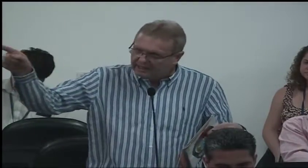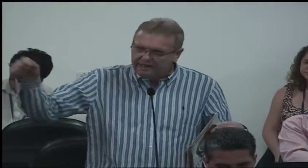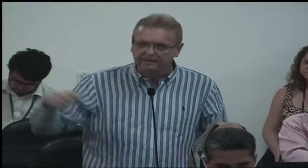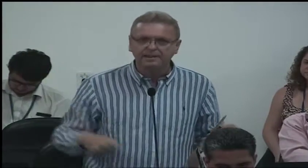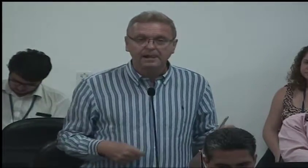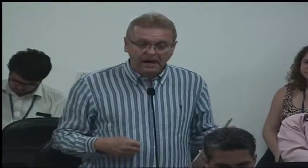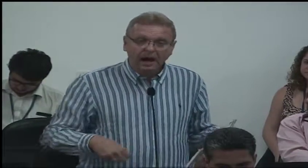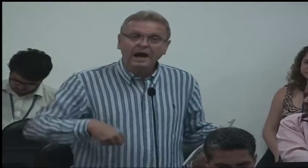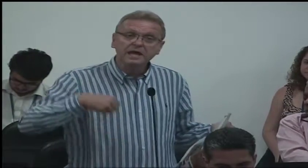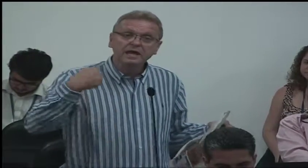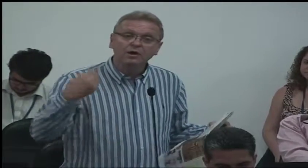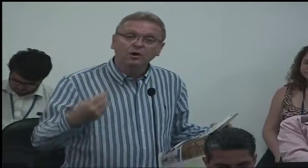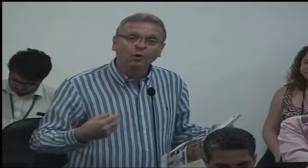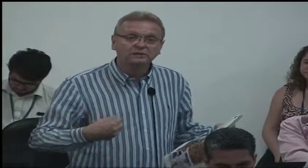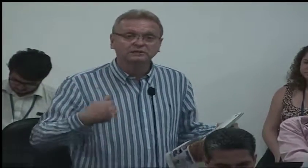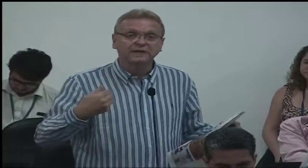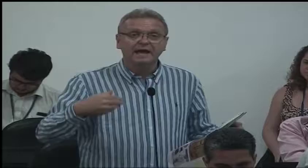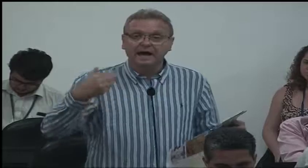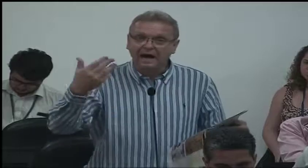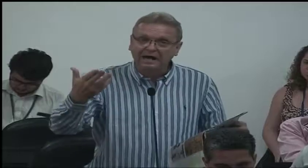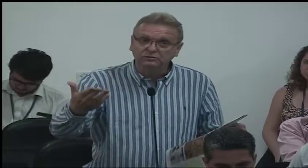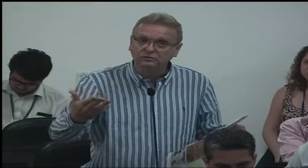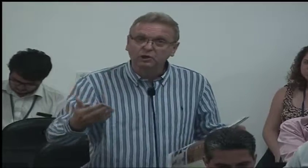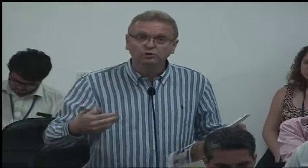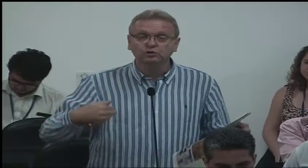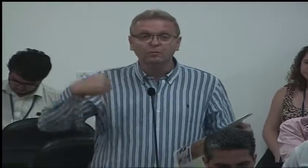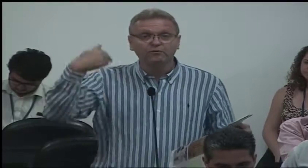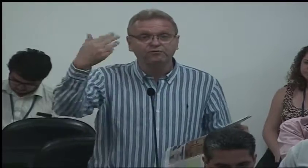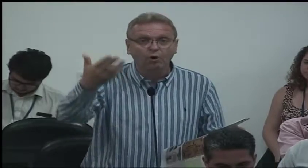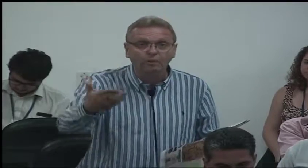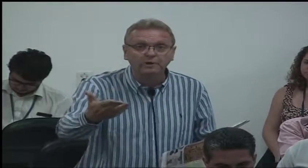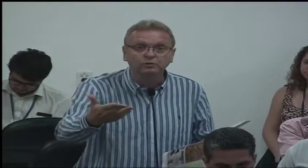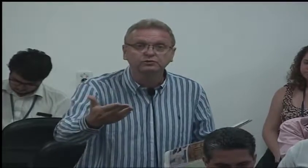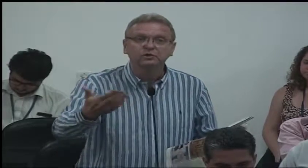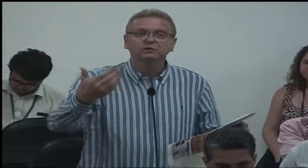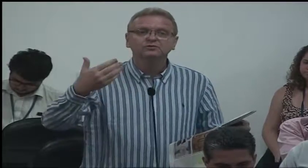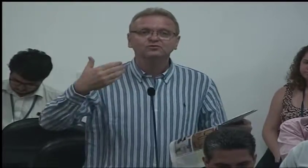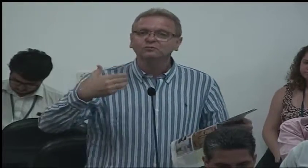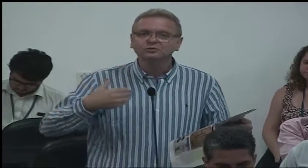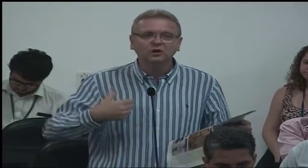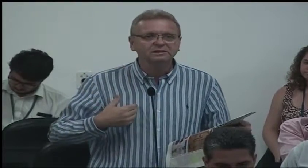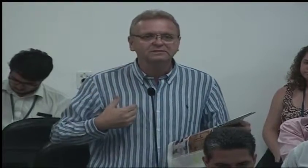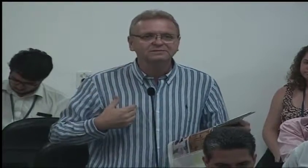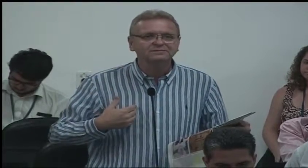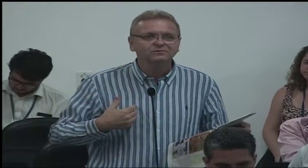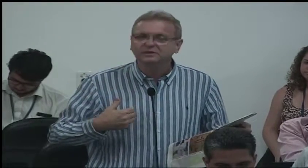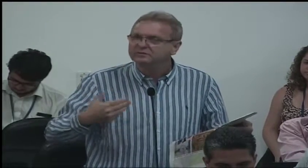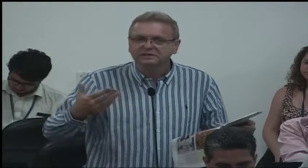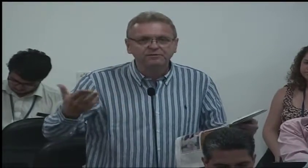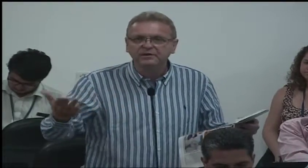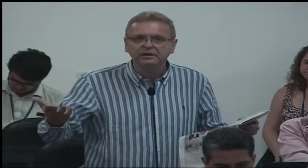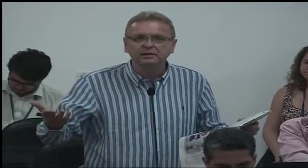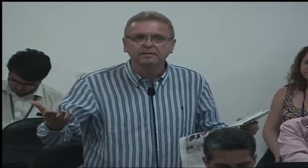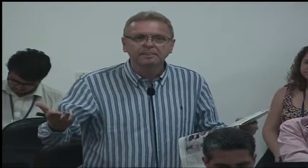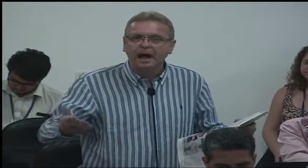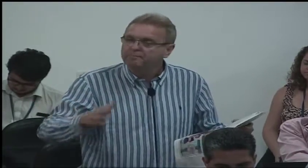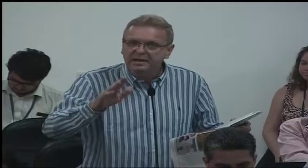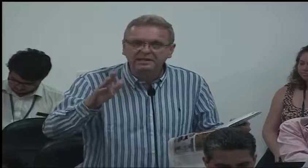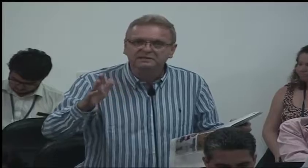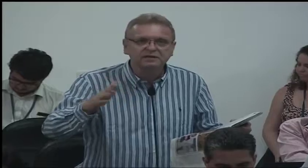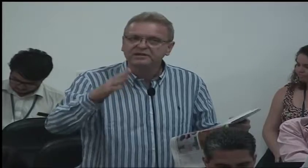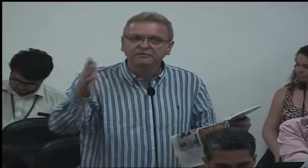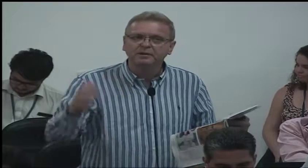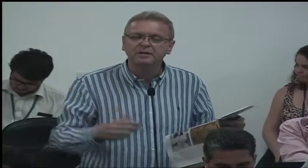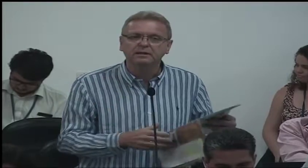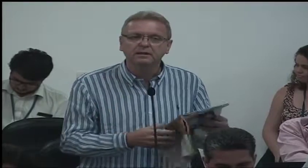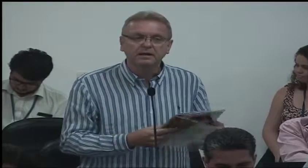faixa etária. Aí, os errados, os homofóbicos, somos nós, quando você defende,